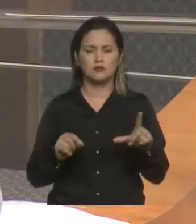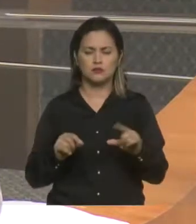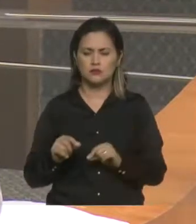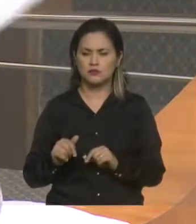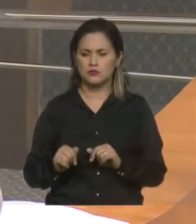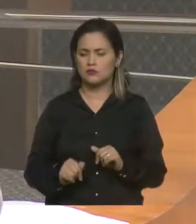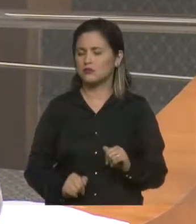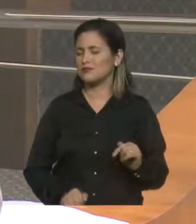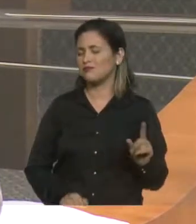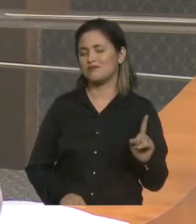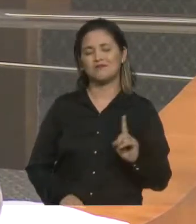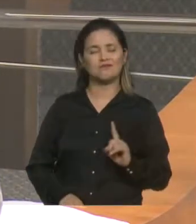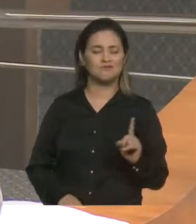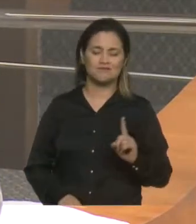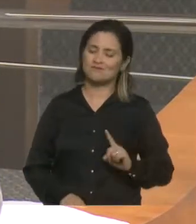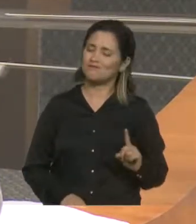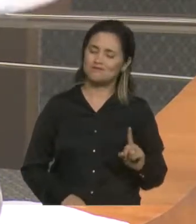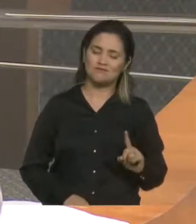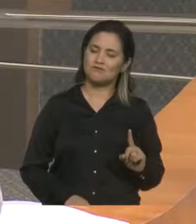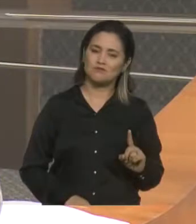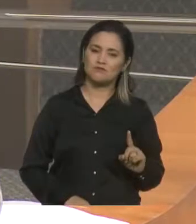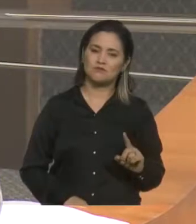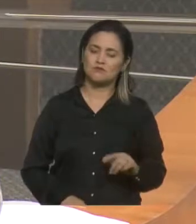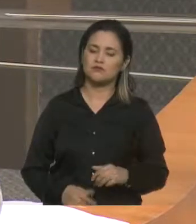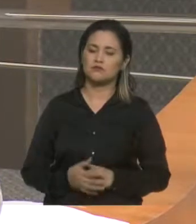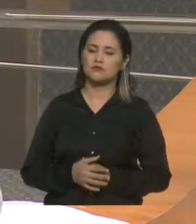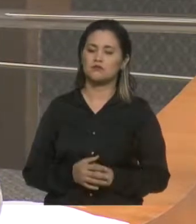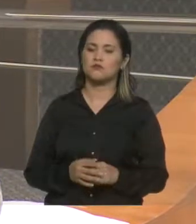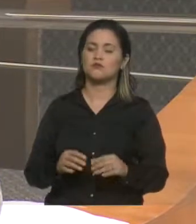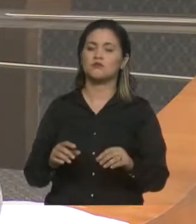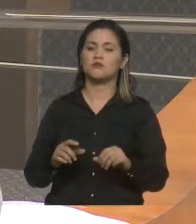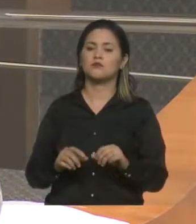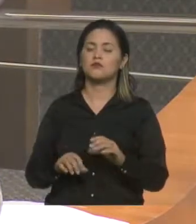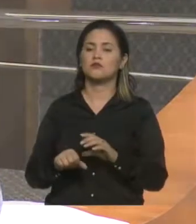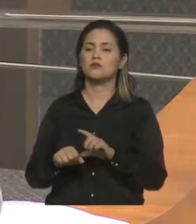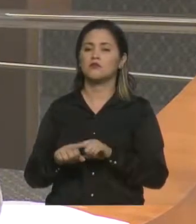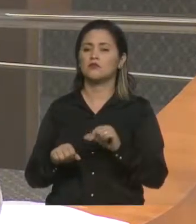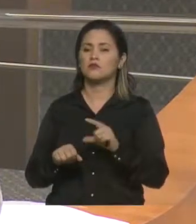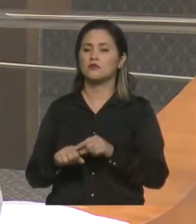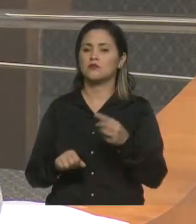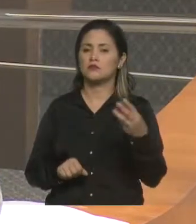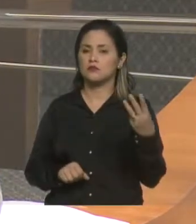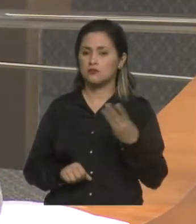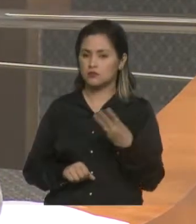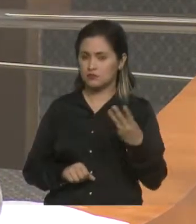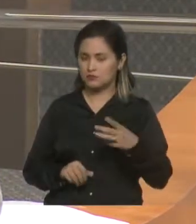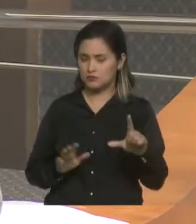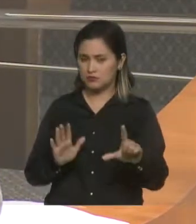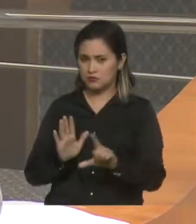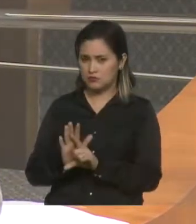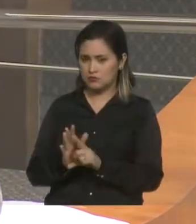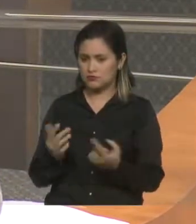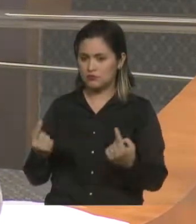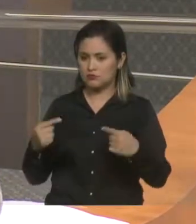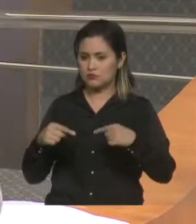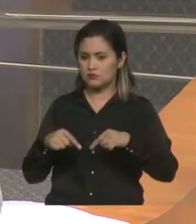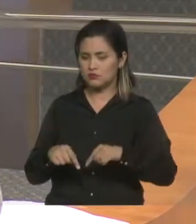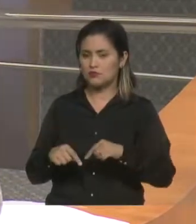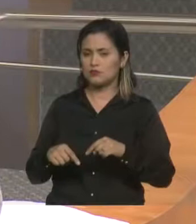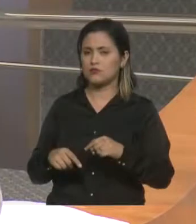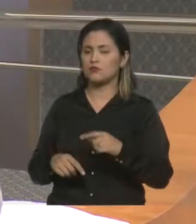estar ajustado na PEC. Portanto, como é o artigo 3º da lei, ele conflita também contra a